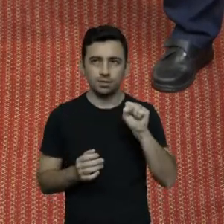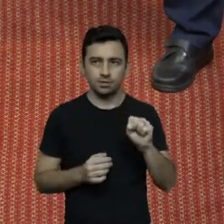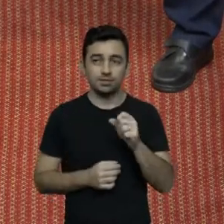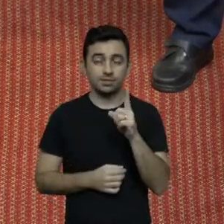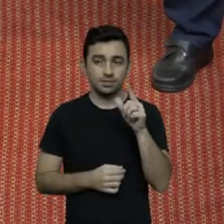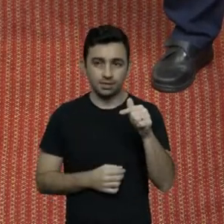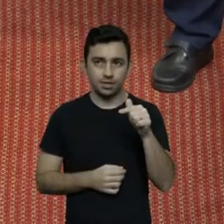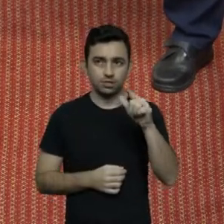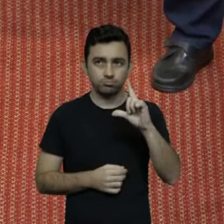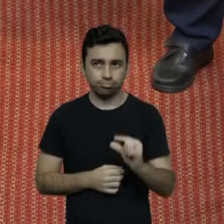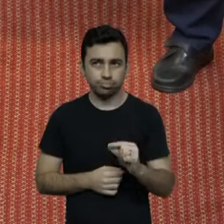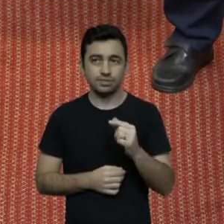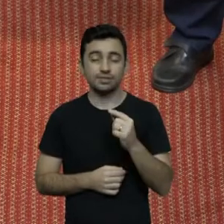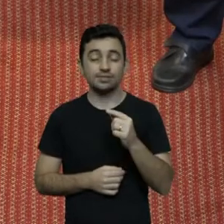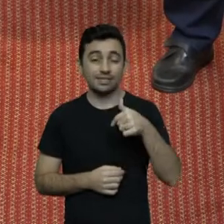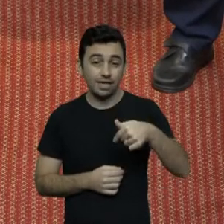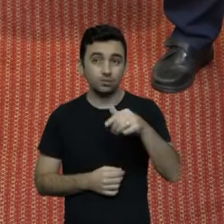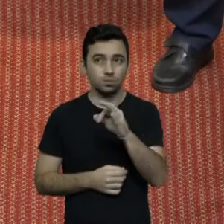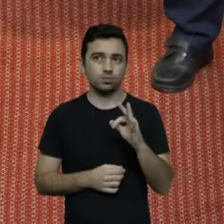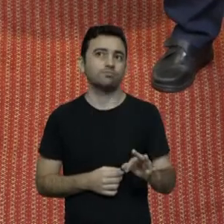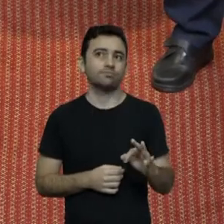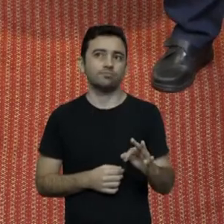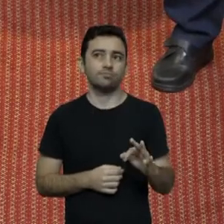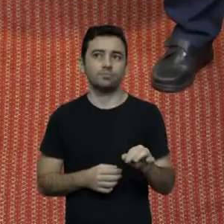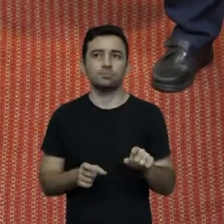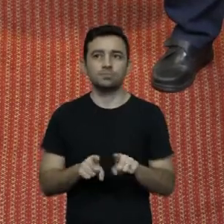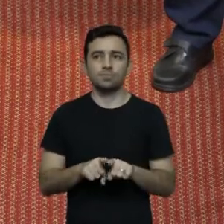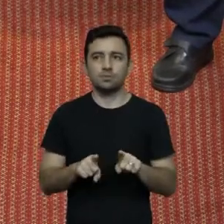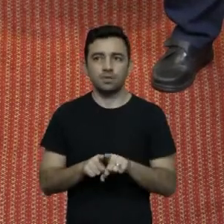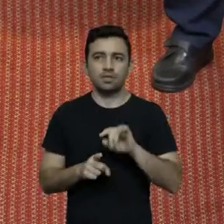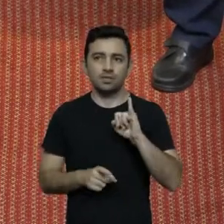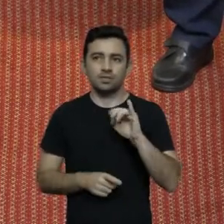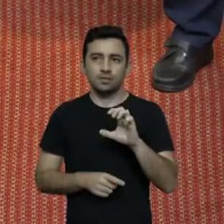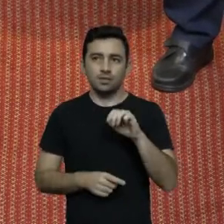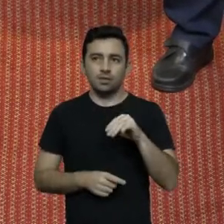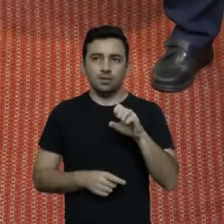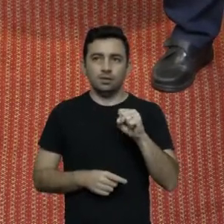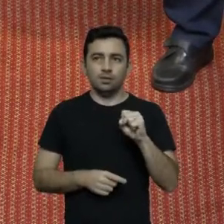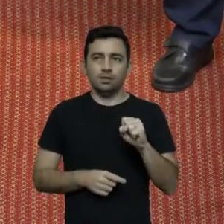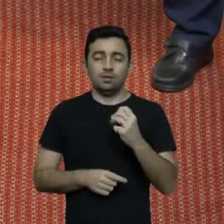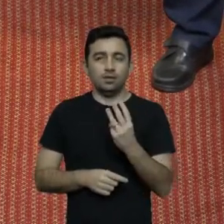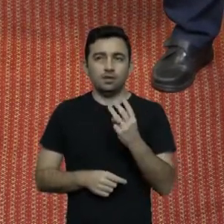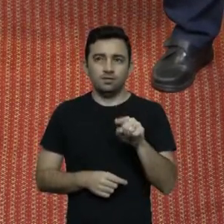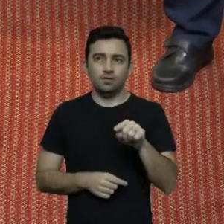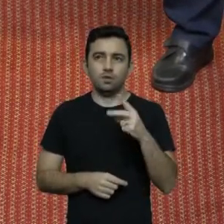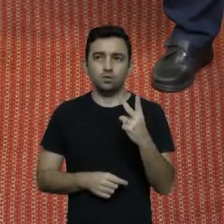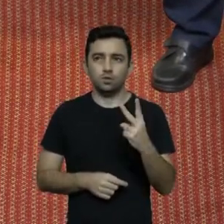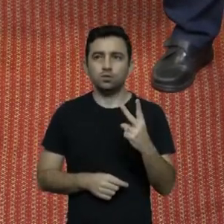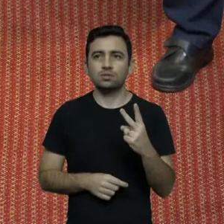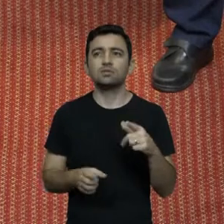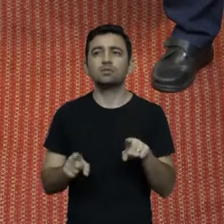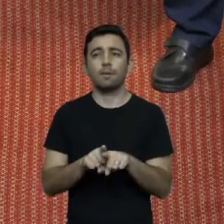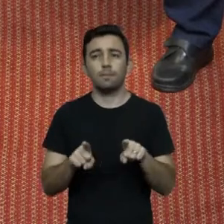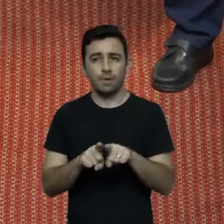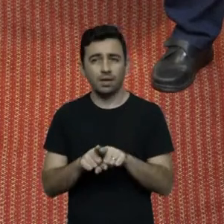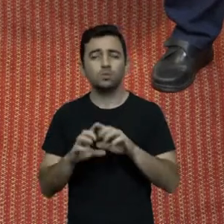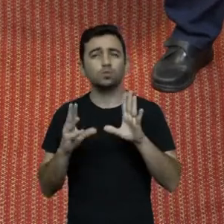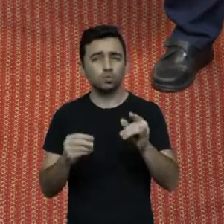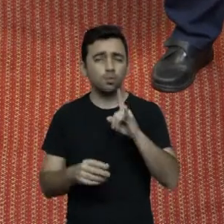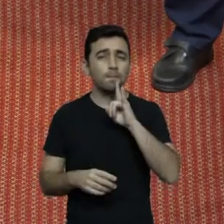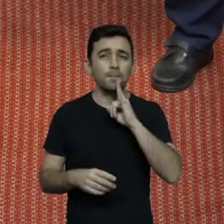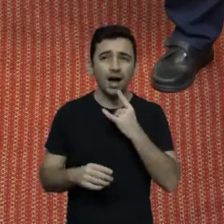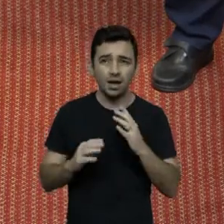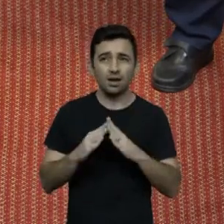6:43 está se baixando o ICMS dos alimentos para 3,2 inclusive dos bares e